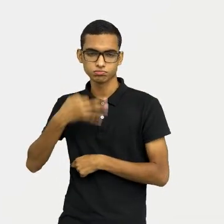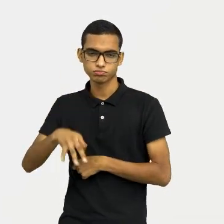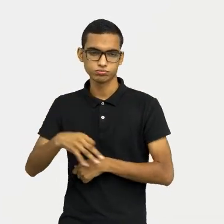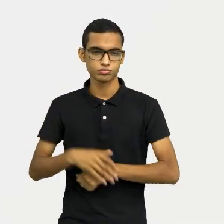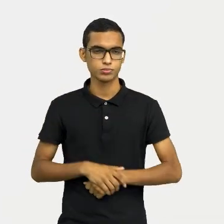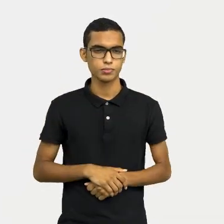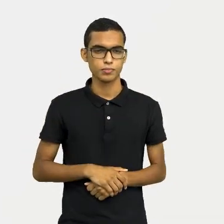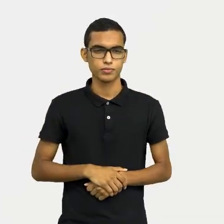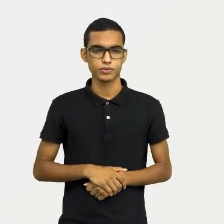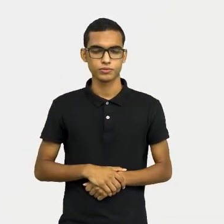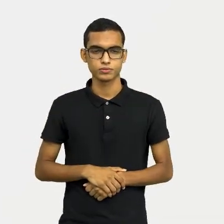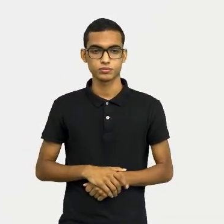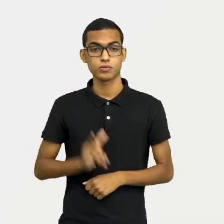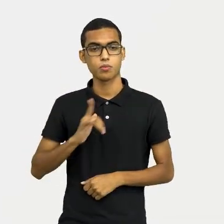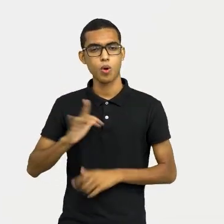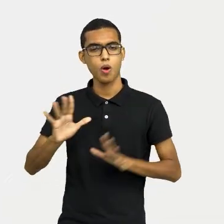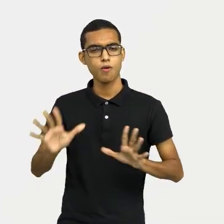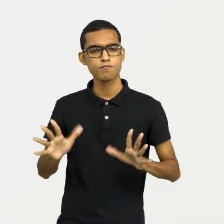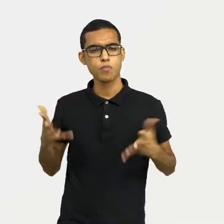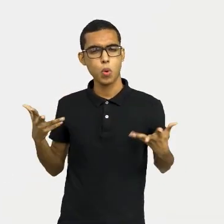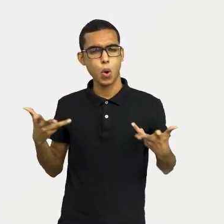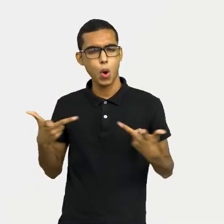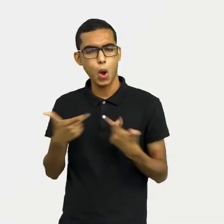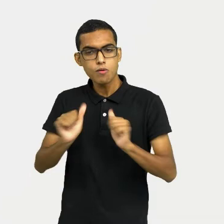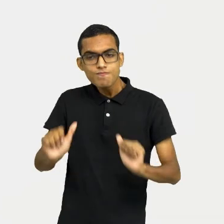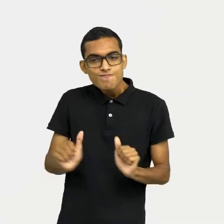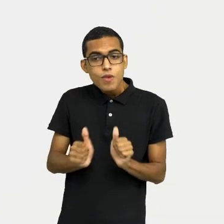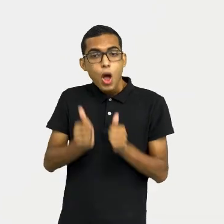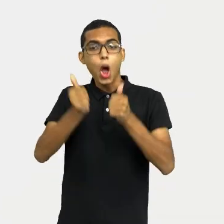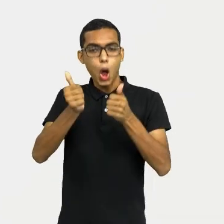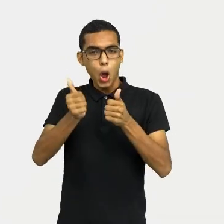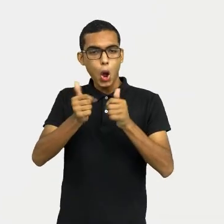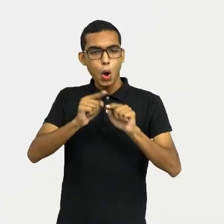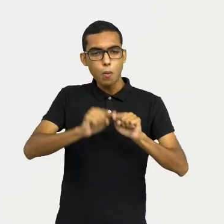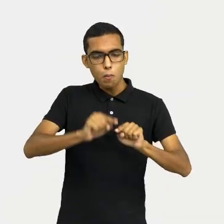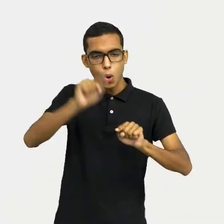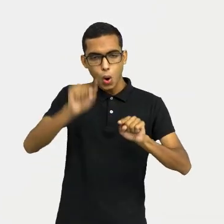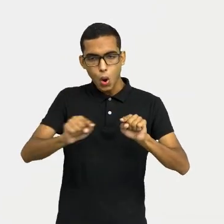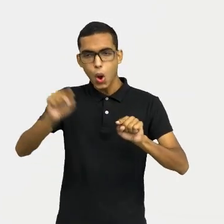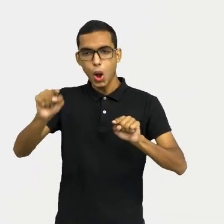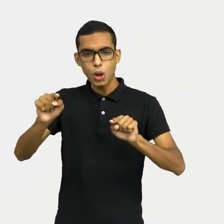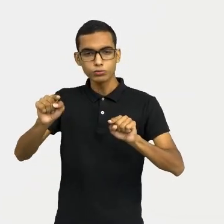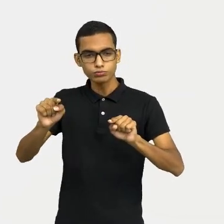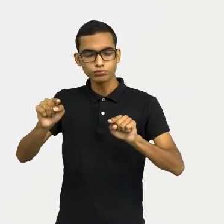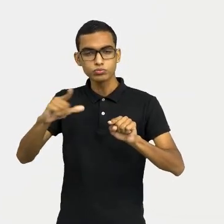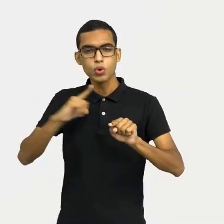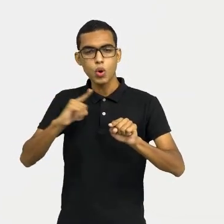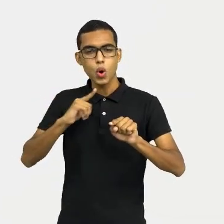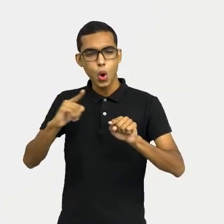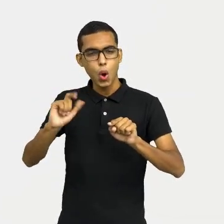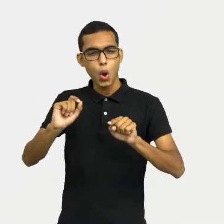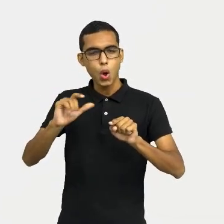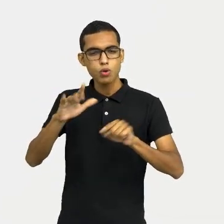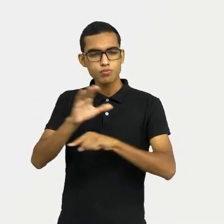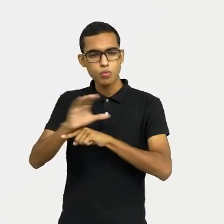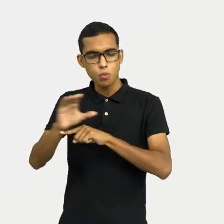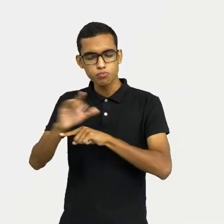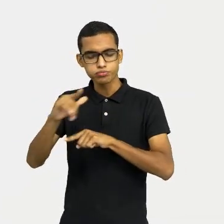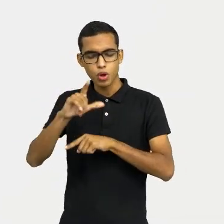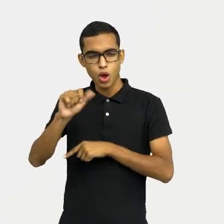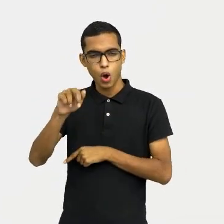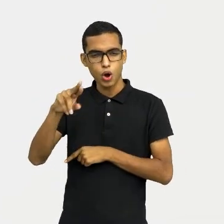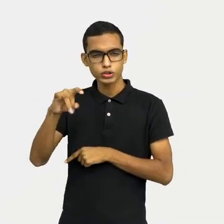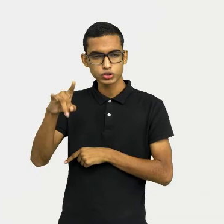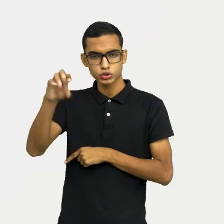Certo. Melhoria da qualidade dos índices da emissão de dióxido de carbono. O que